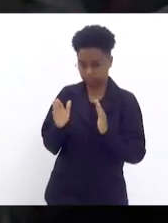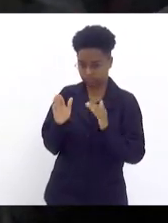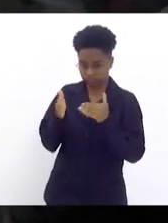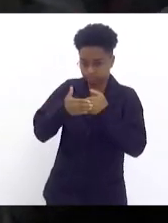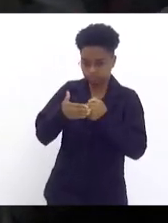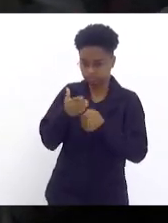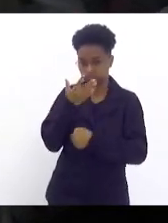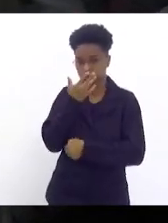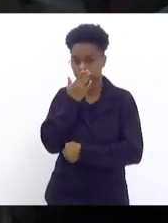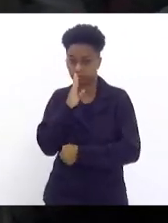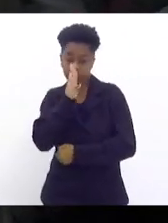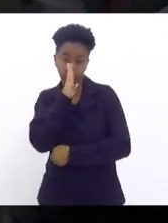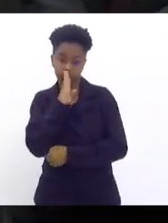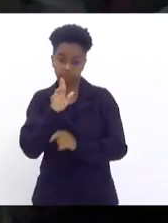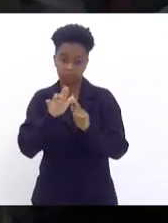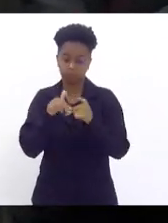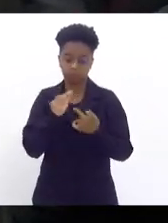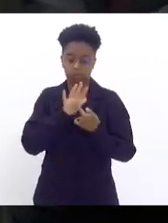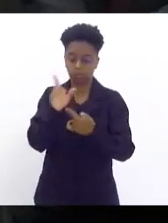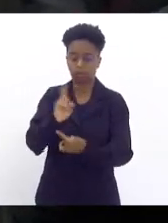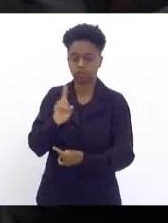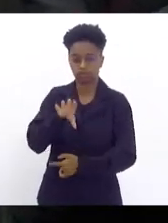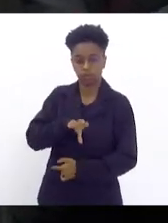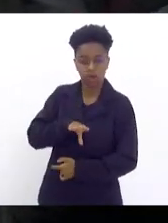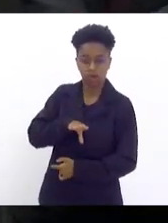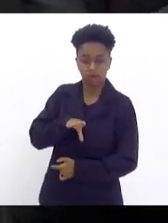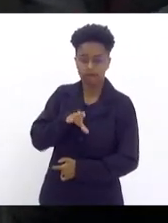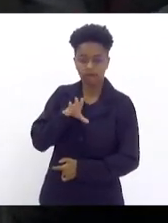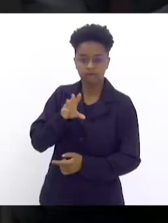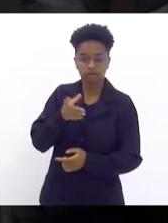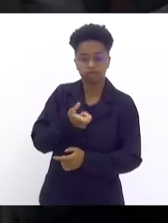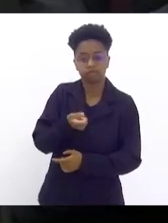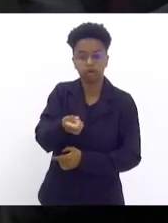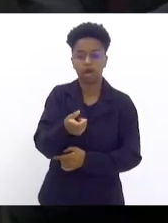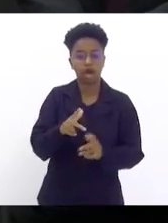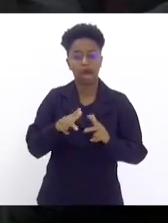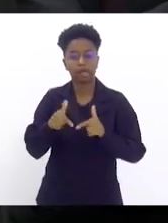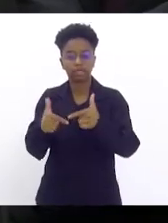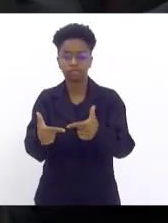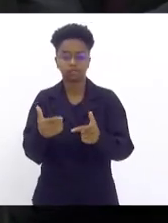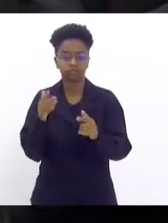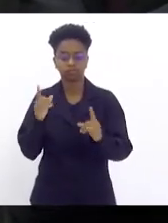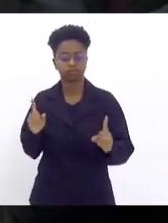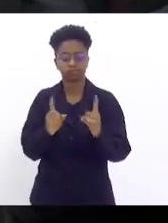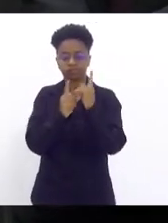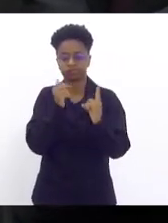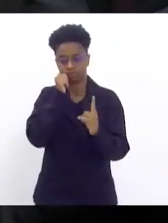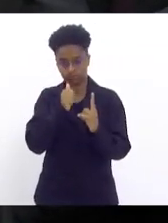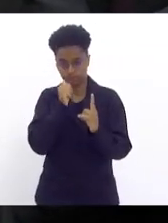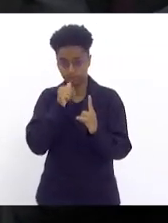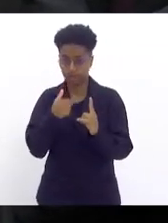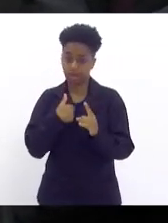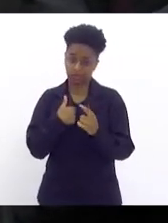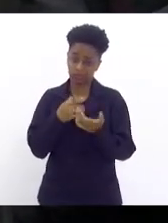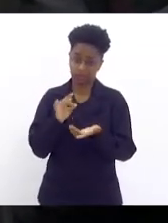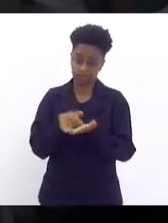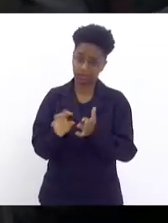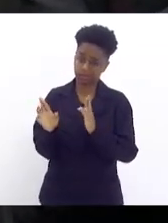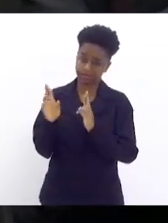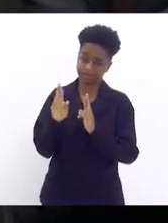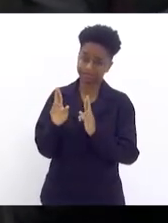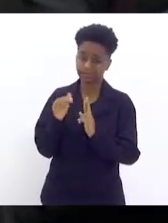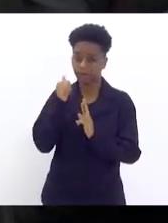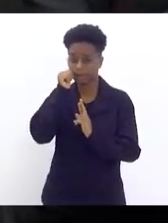a atitude Covarde e canalha que ele teve diante de uma mulher Eu esperaria honestamente que